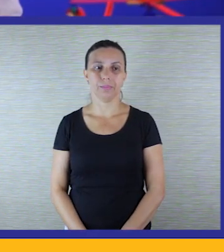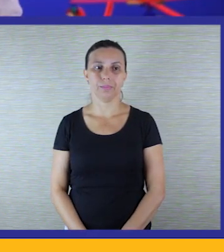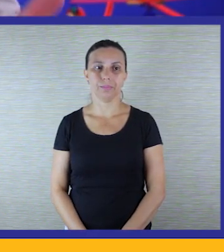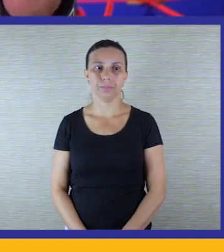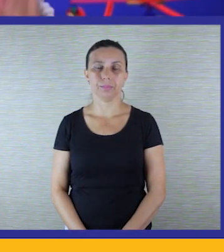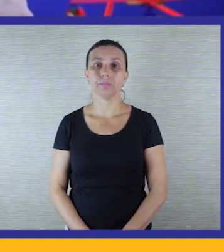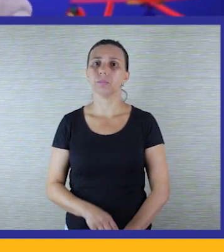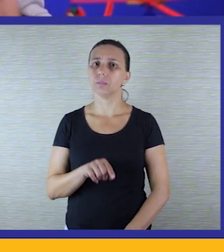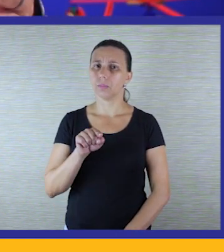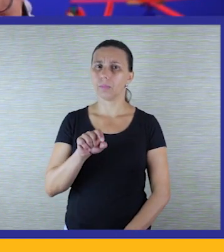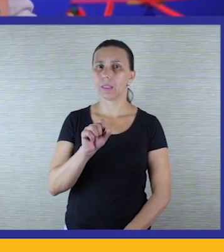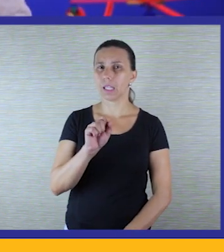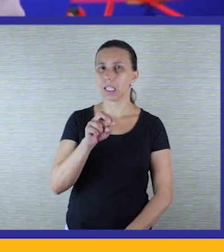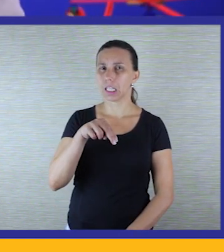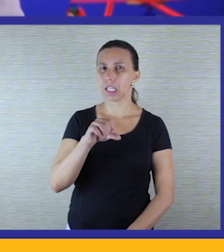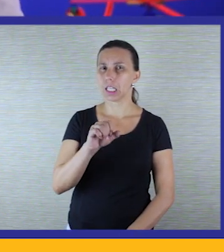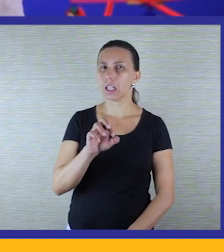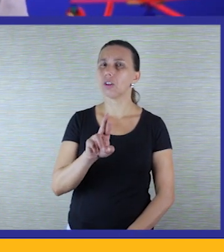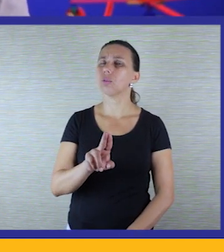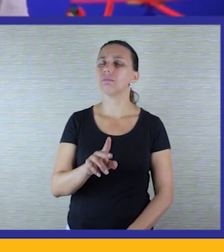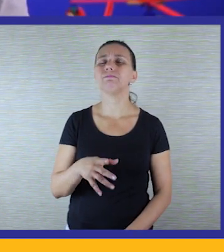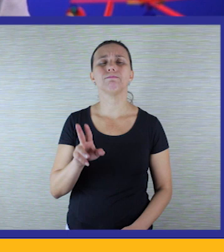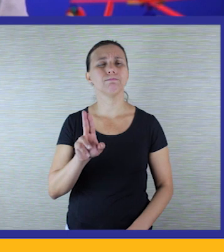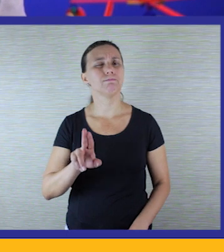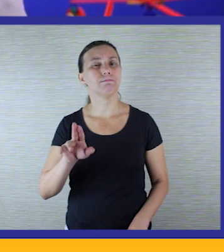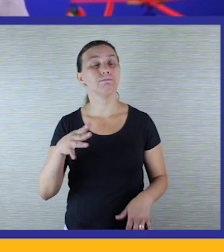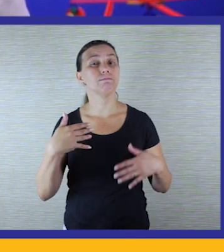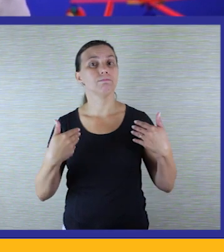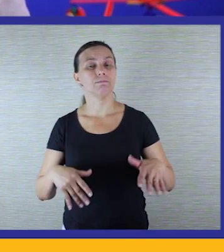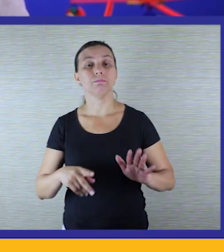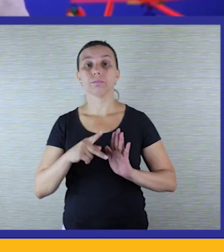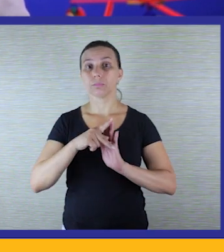Esse sensor é muito útil para planejar experiências que